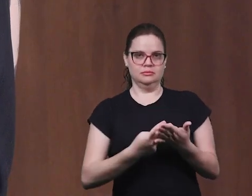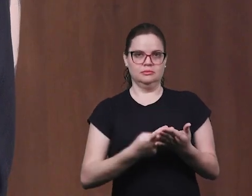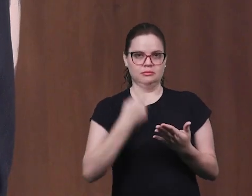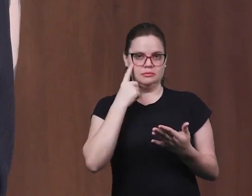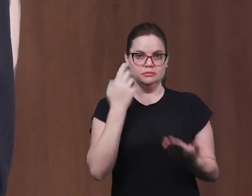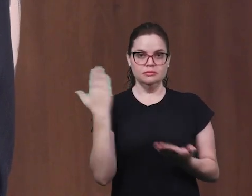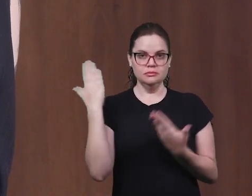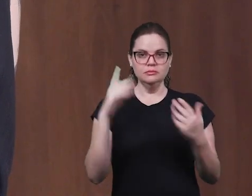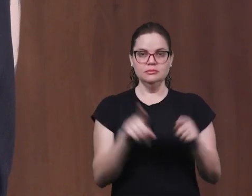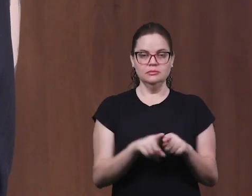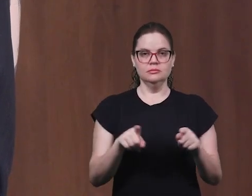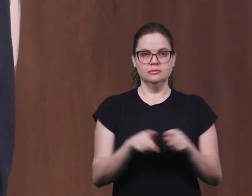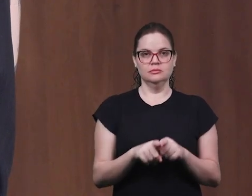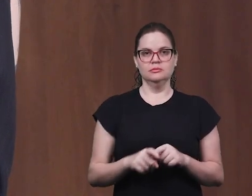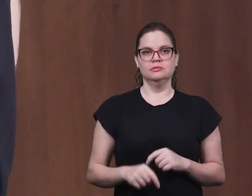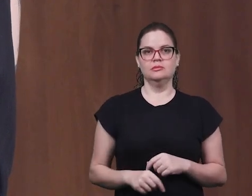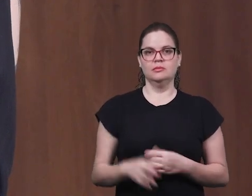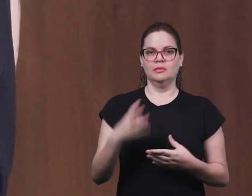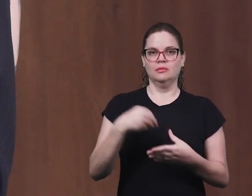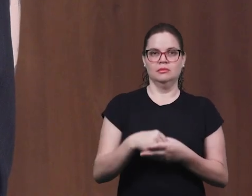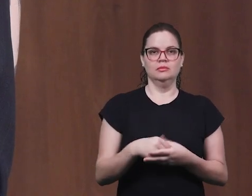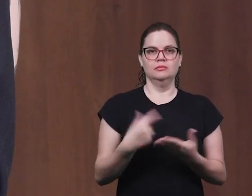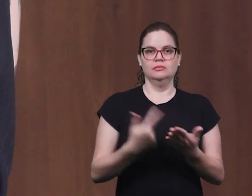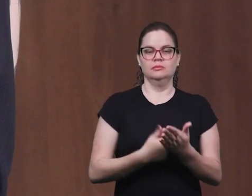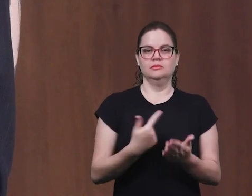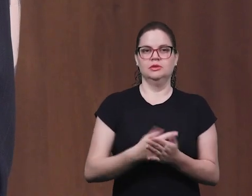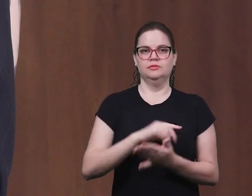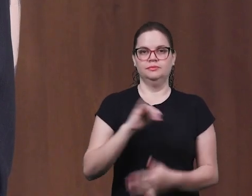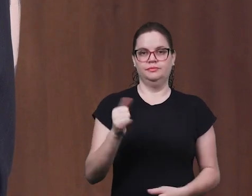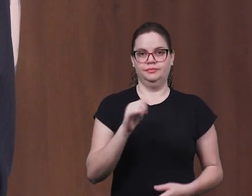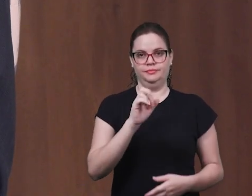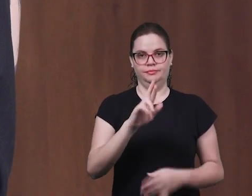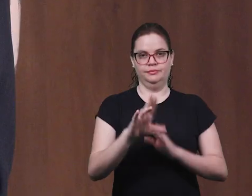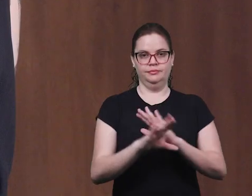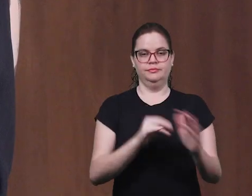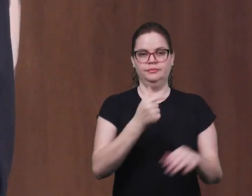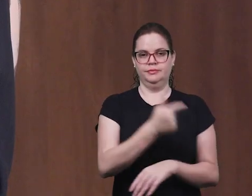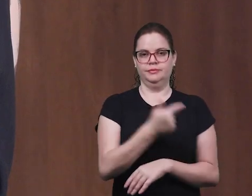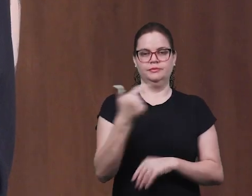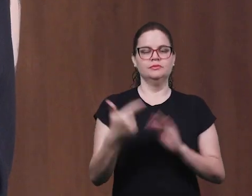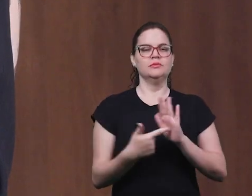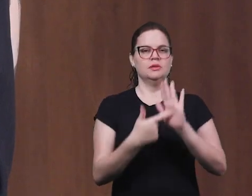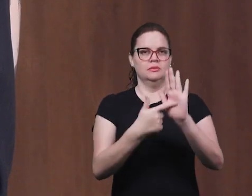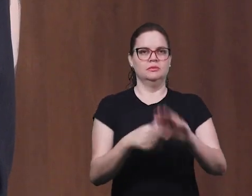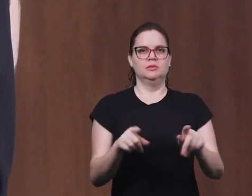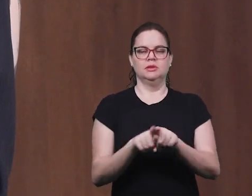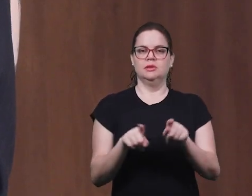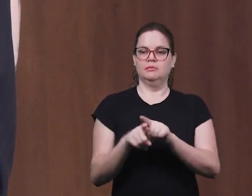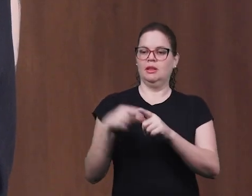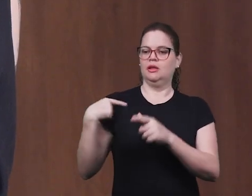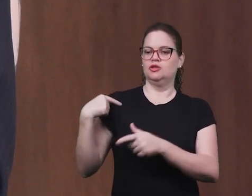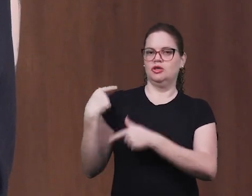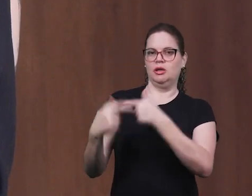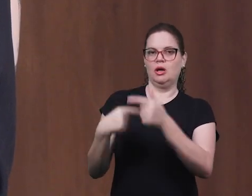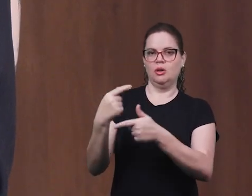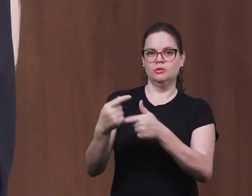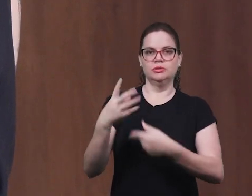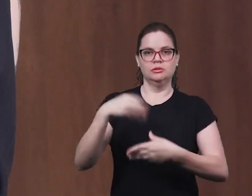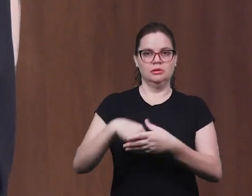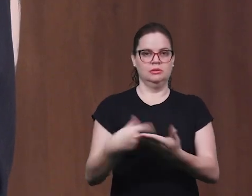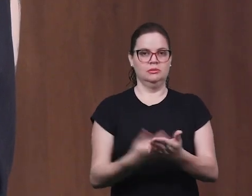na tela aparecem em Jeremias, no capítulo 22, e na genealogia